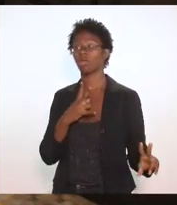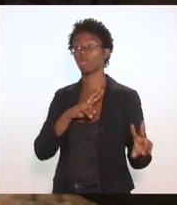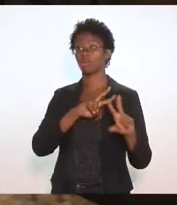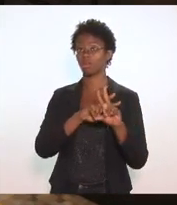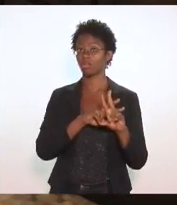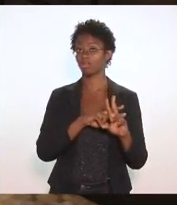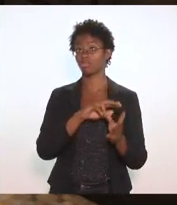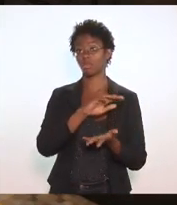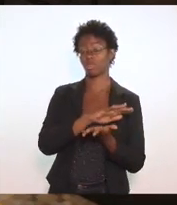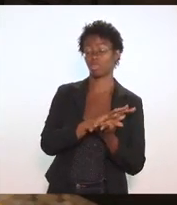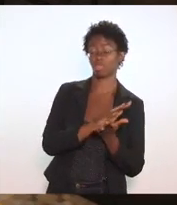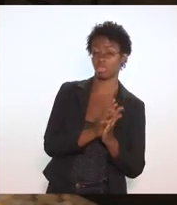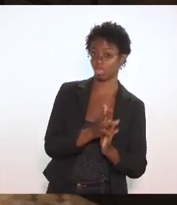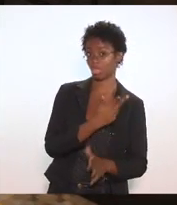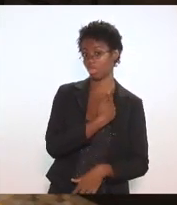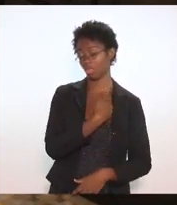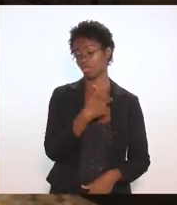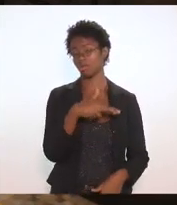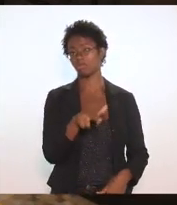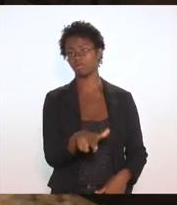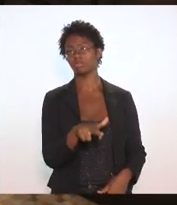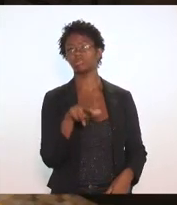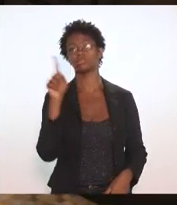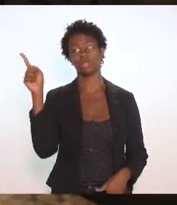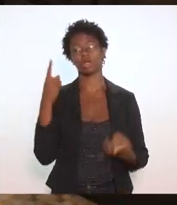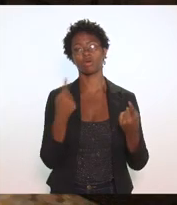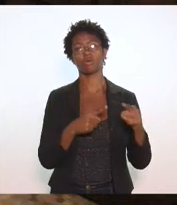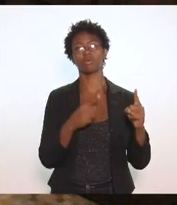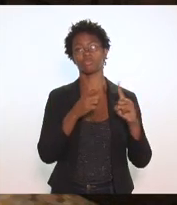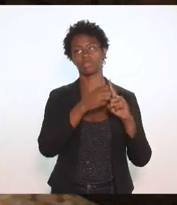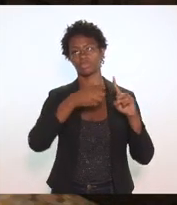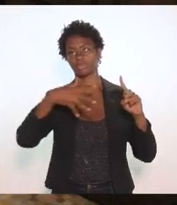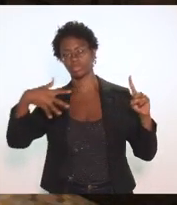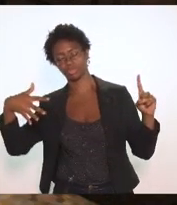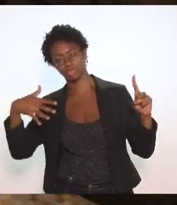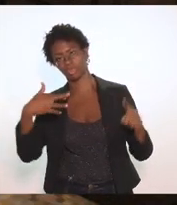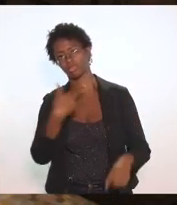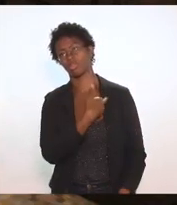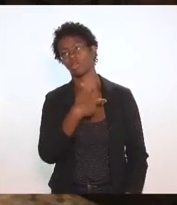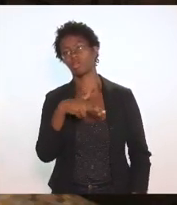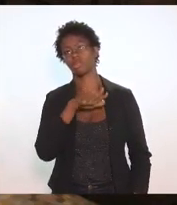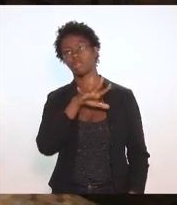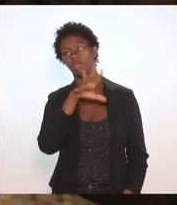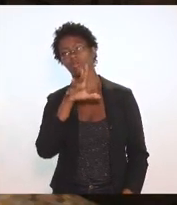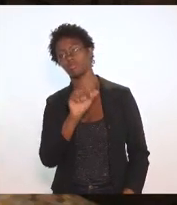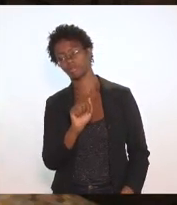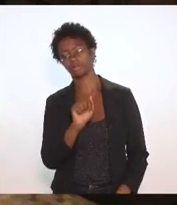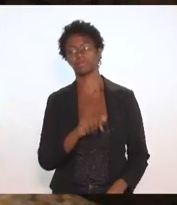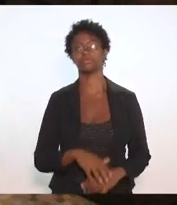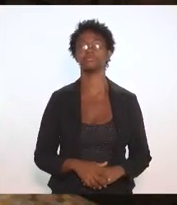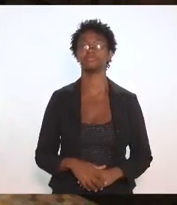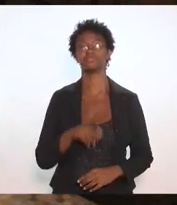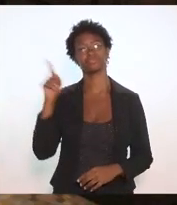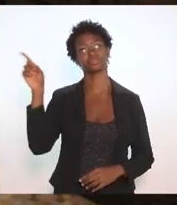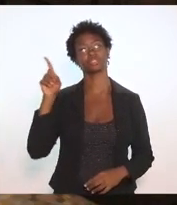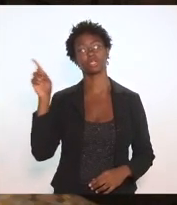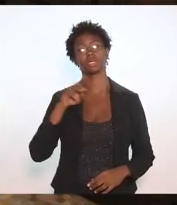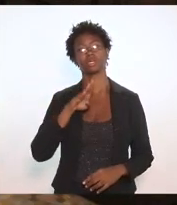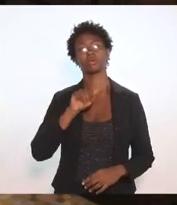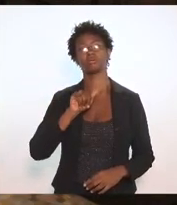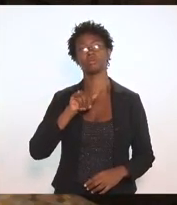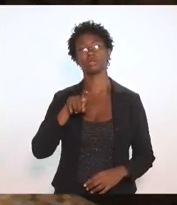racismo religioso perpetrados contra terreiros religiosos de matriz africana, na Baixada Fluminense, mas